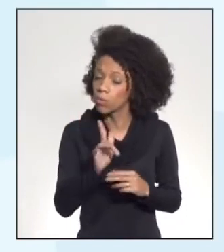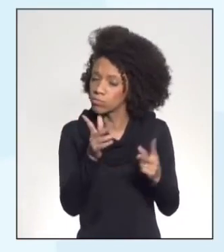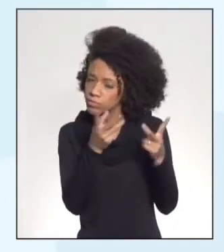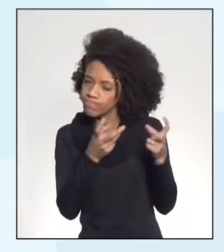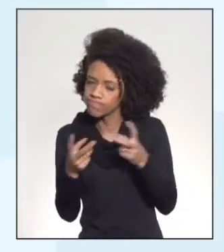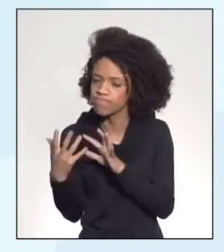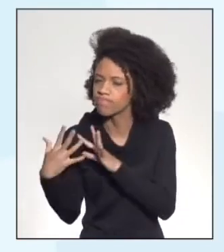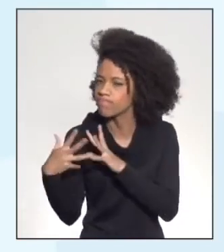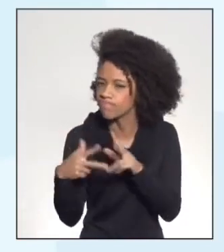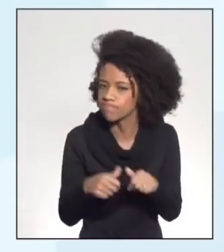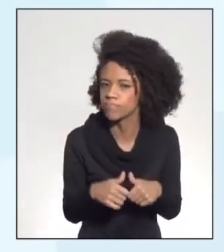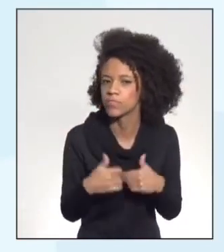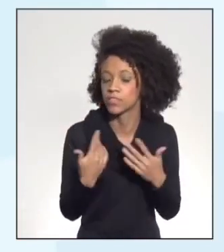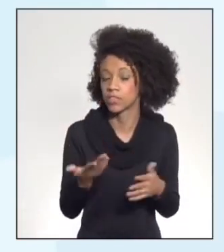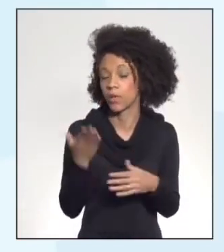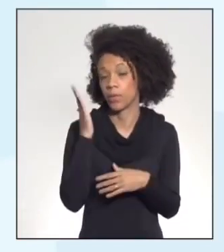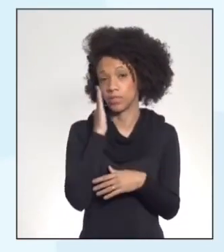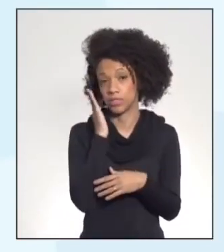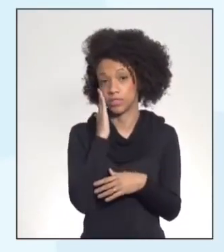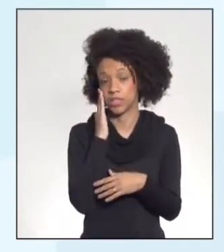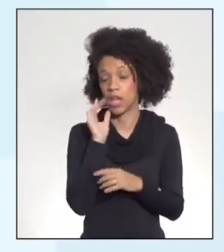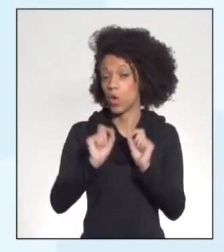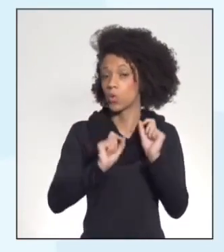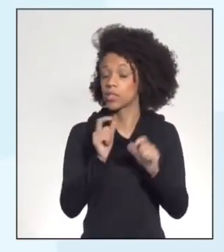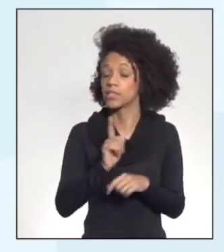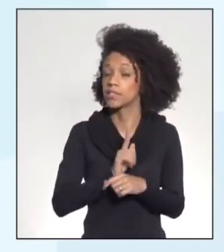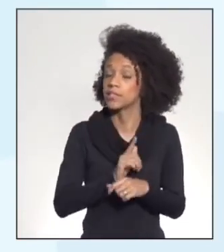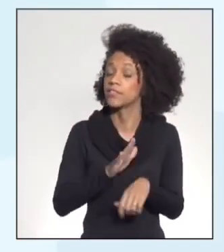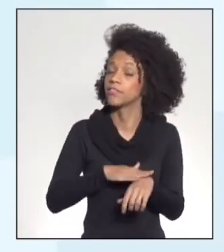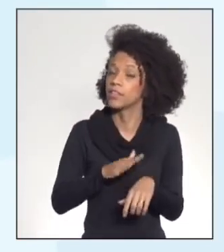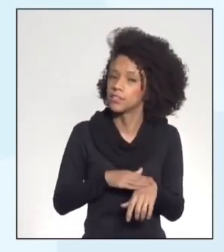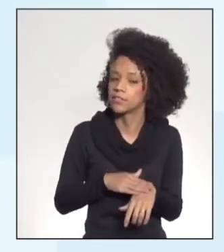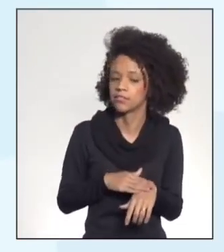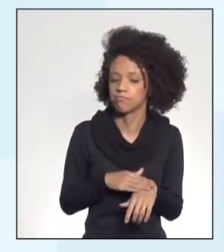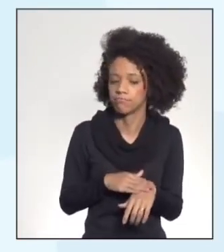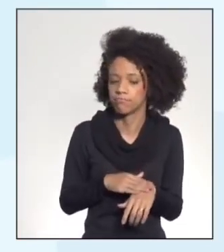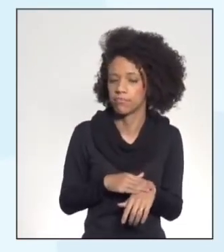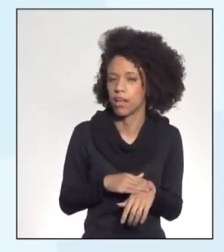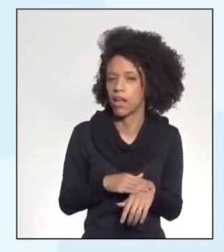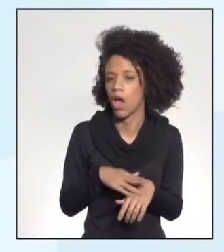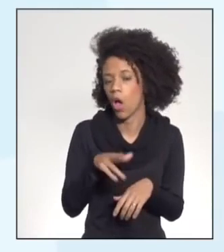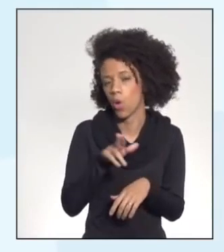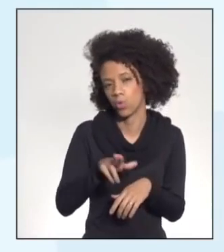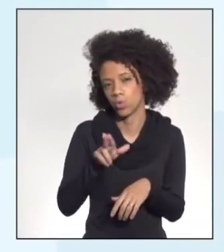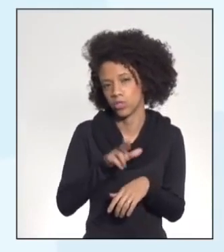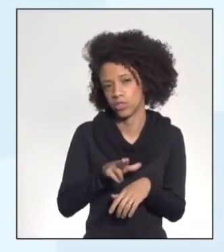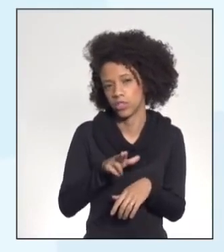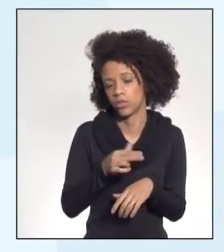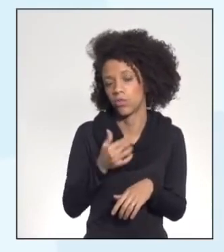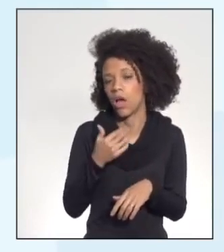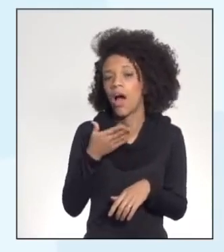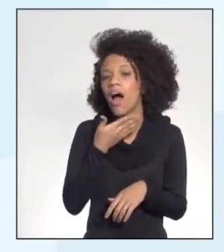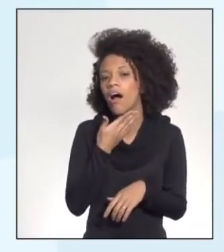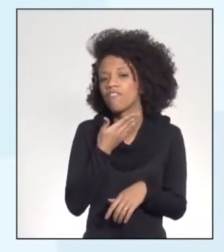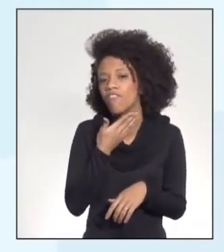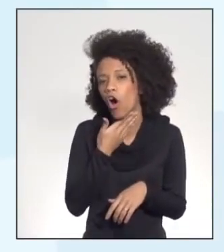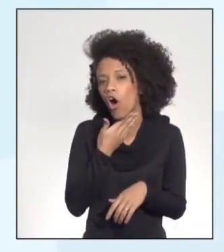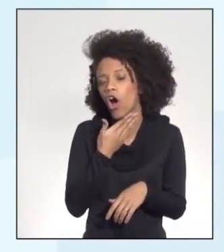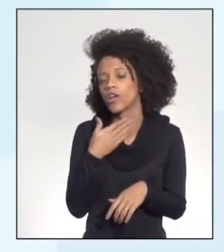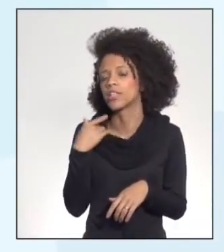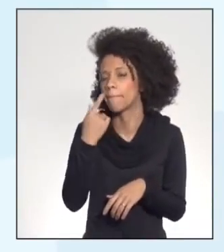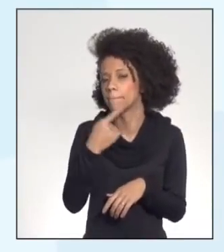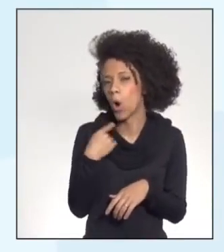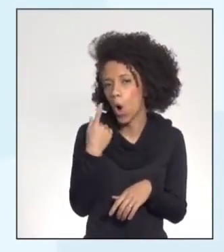todas, né? Então eu sei aí o que eu tenho que fazer, né? Usando a voz, né? Usando o som da boca,